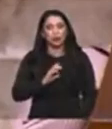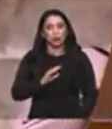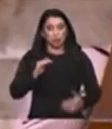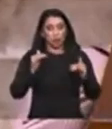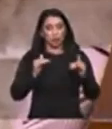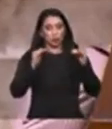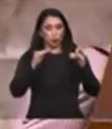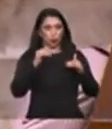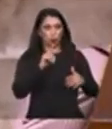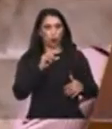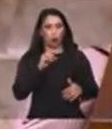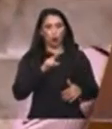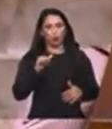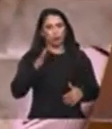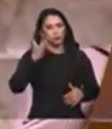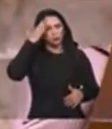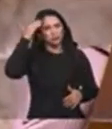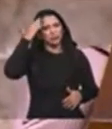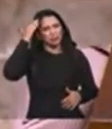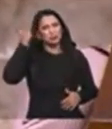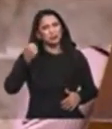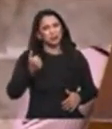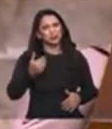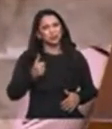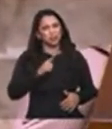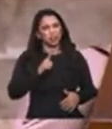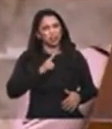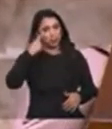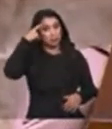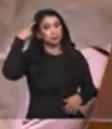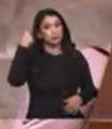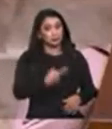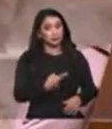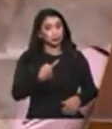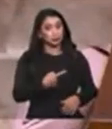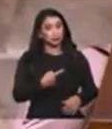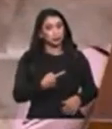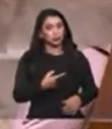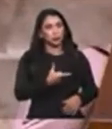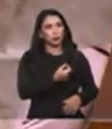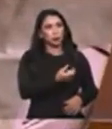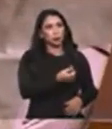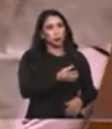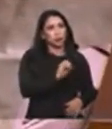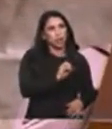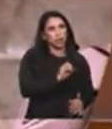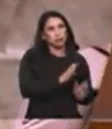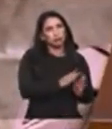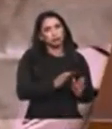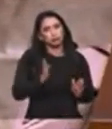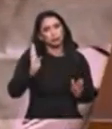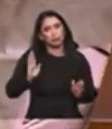a BR Distribuidora já era fato público e notório. Que isto foi de 2010 a